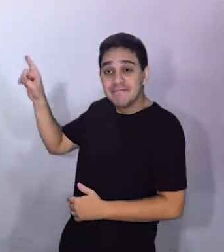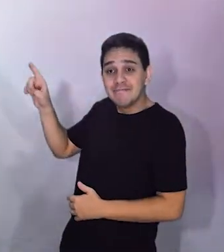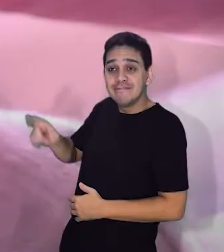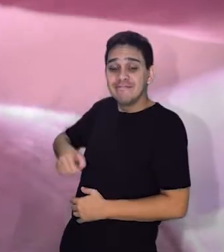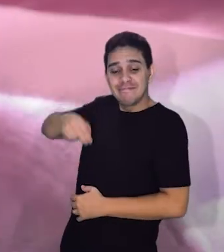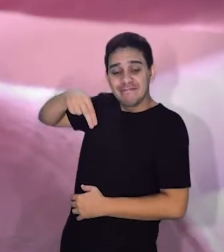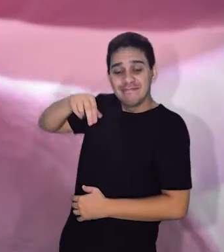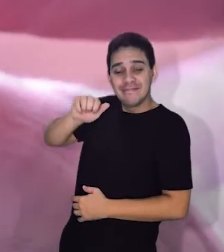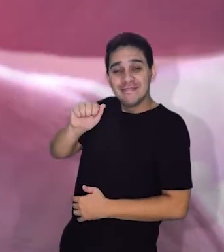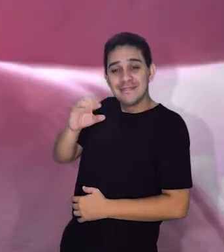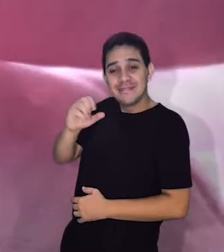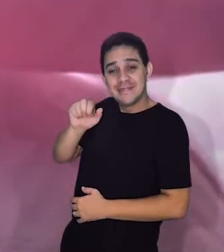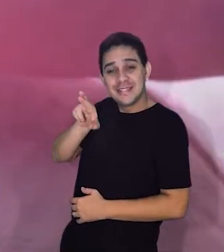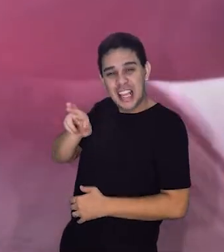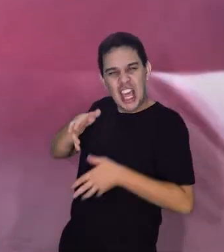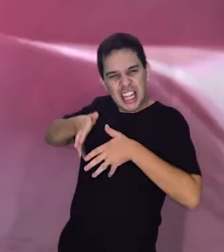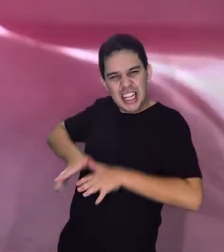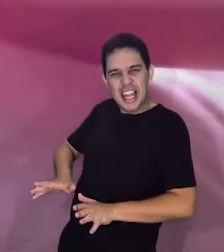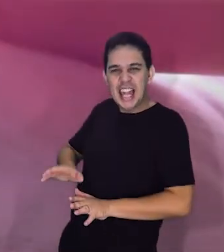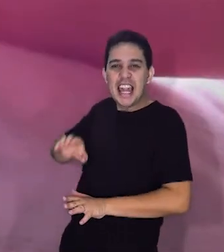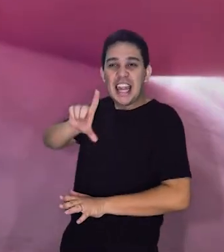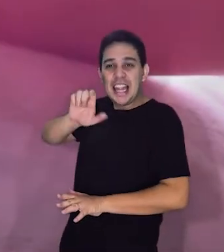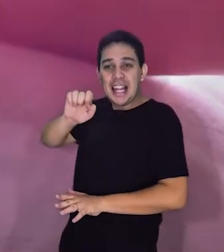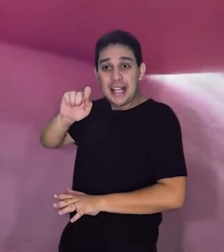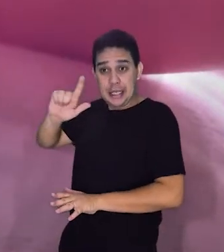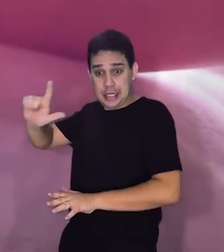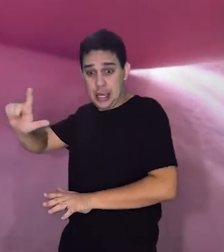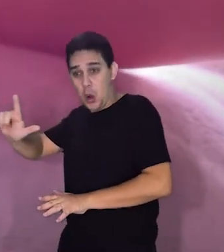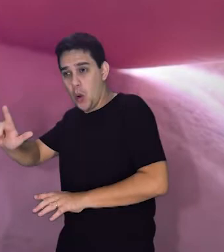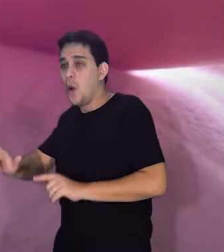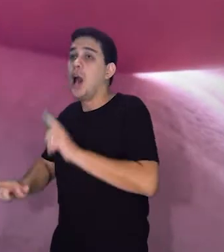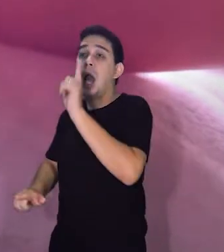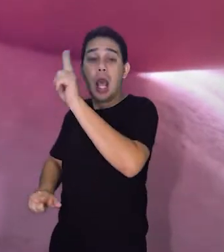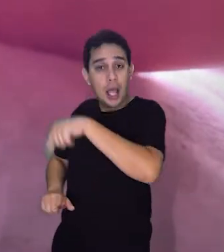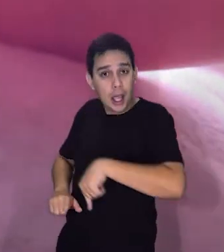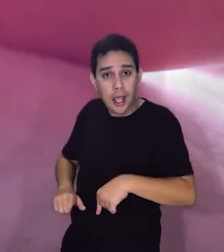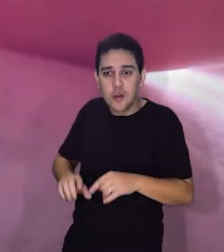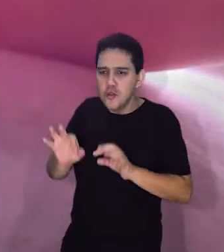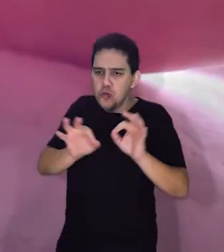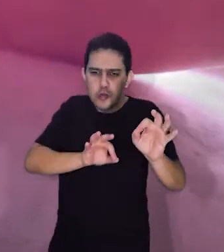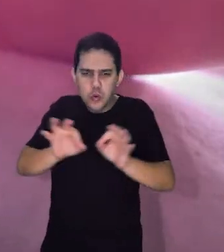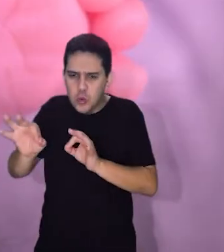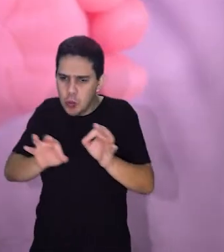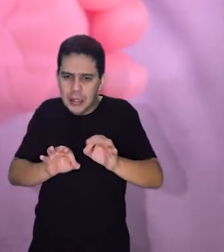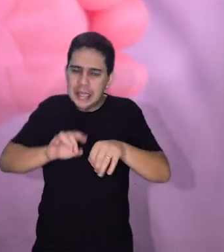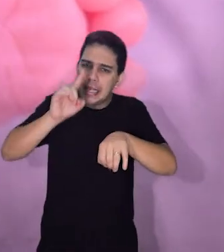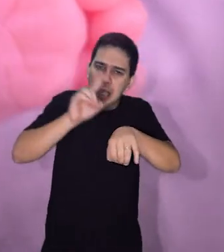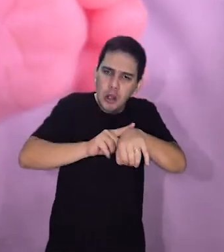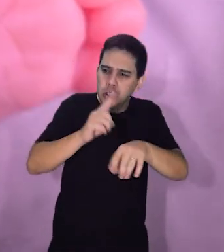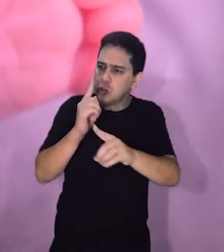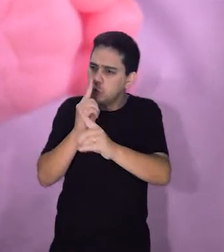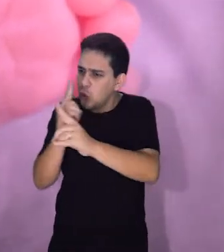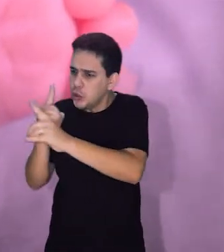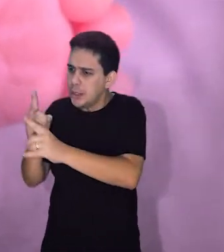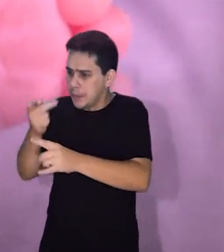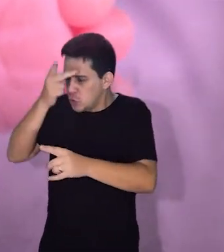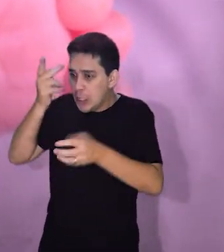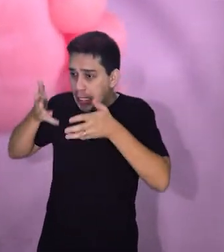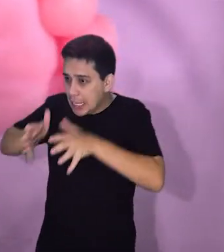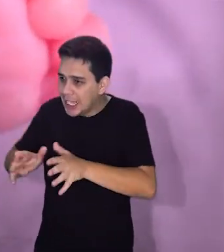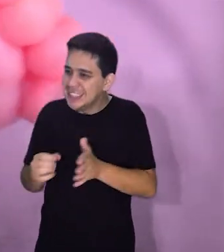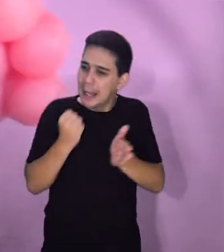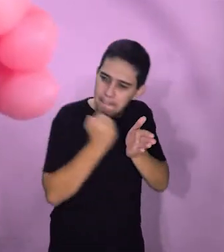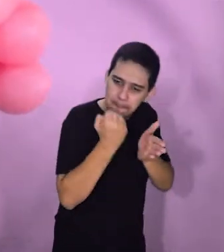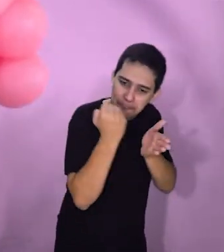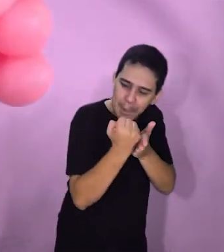a construção de um sistema eletrônico de monitoramento dos índices de registro de nascimento e identificação civil